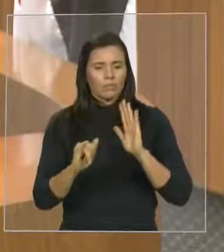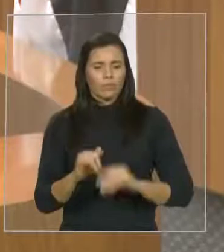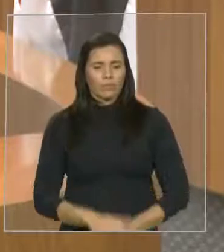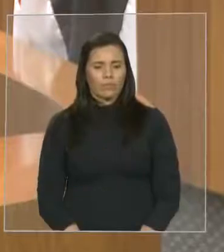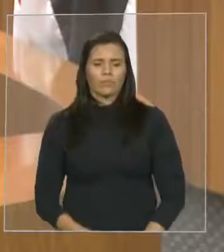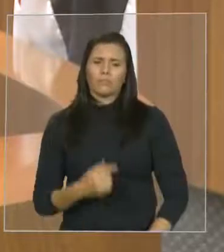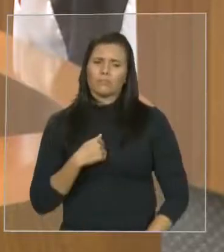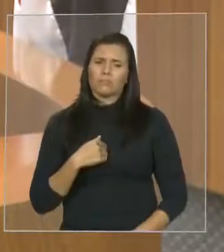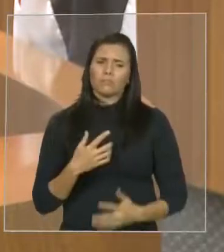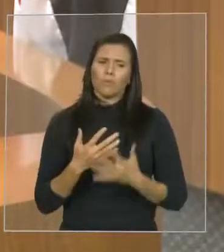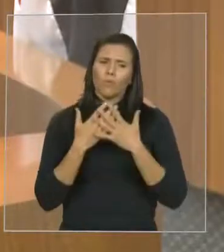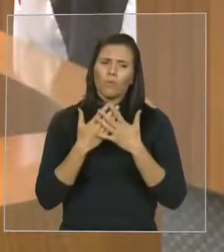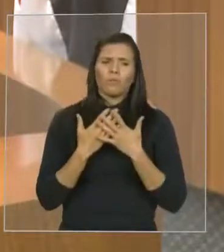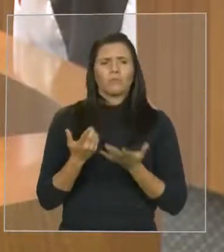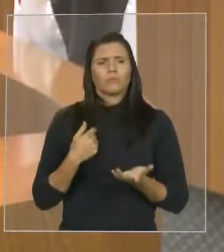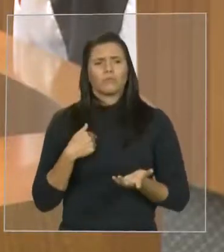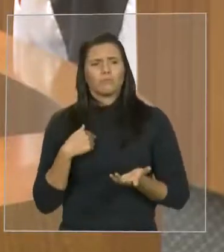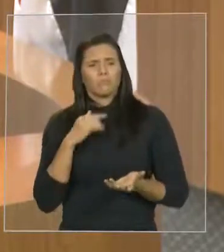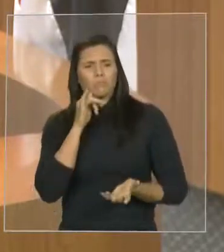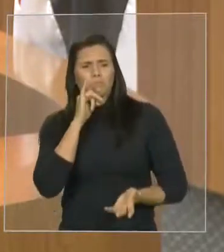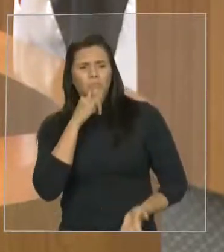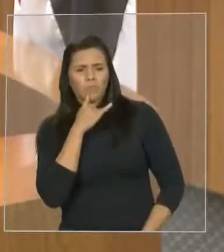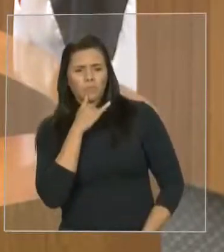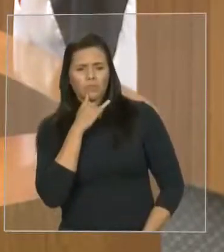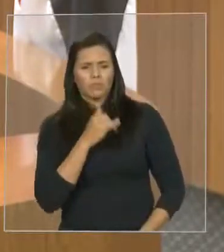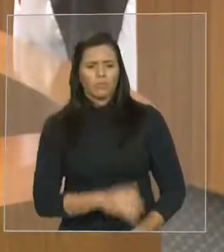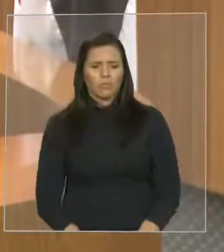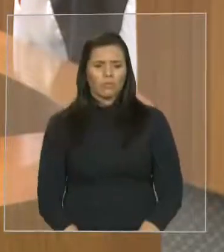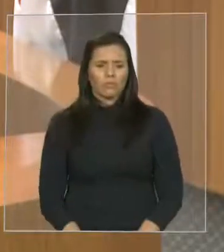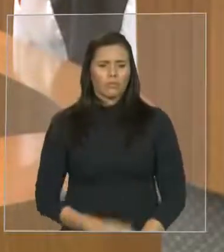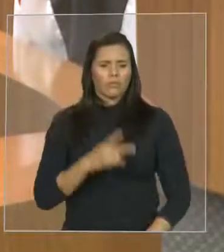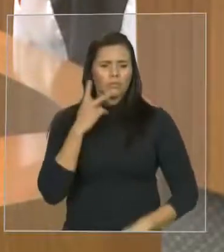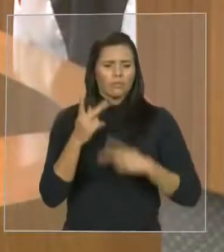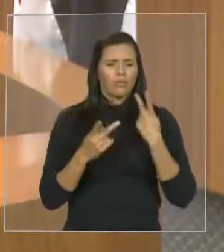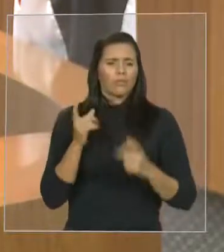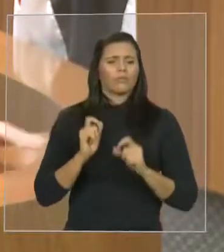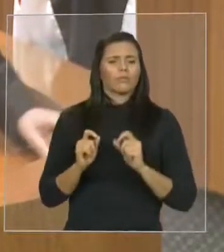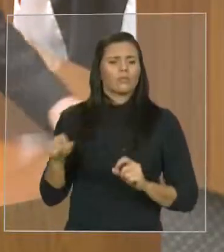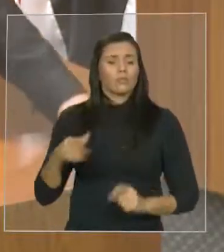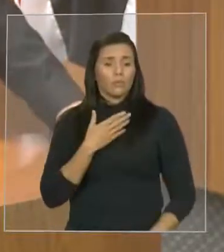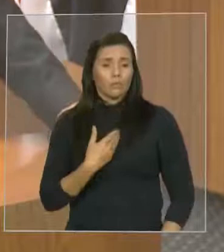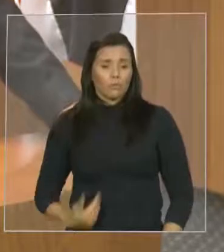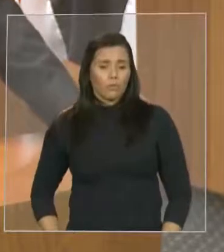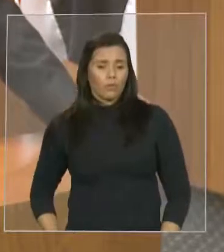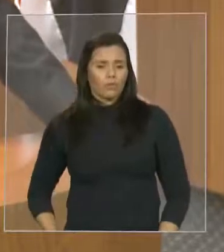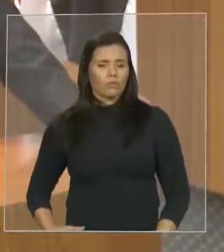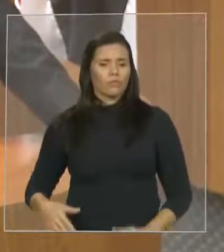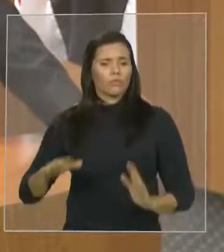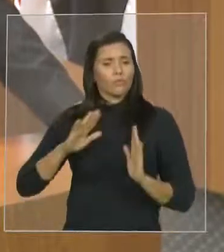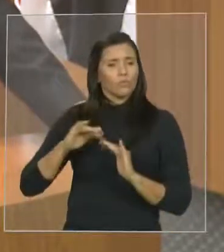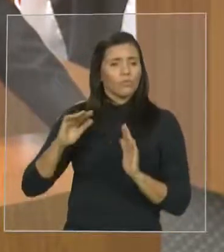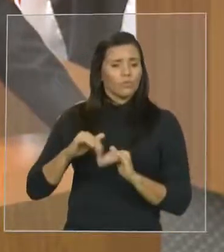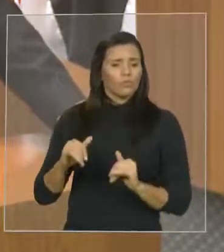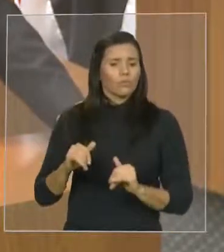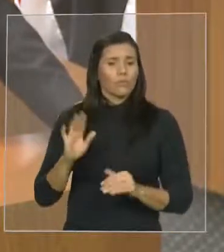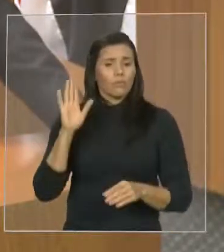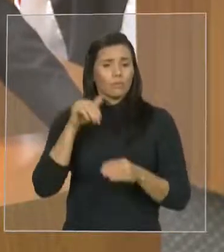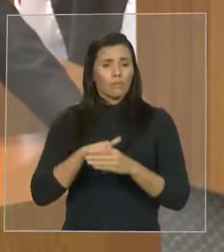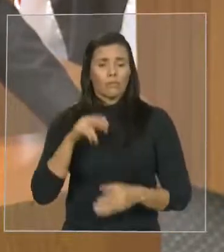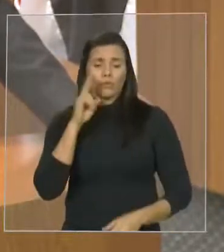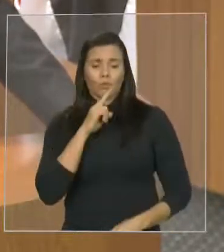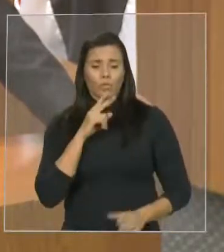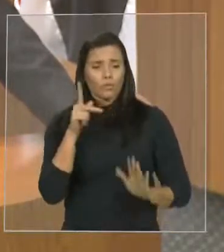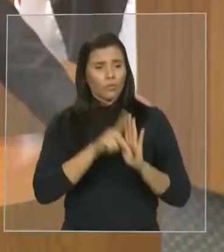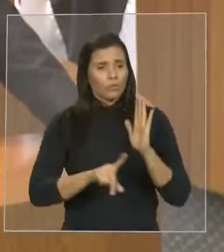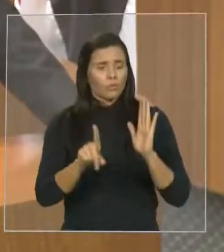lamento ter tomado conhecimento que o governo do Estado solicitou a votação em regime de urgência do projeto